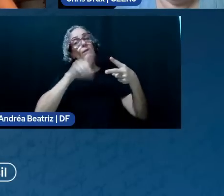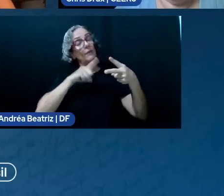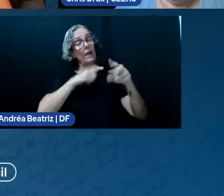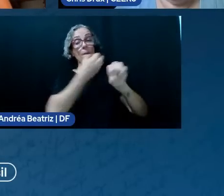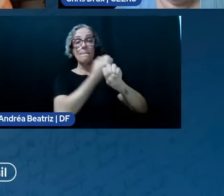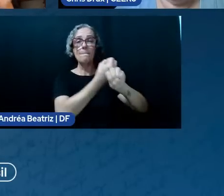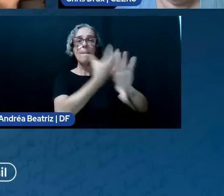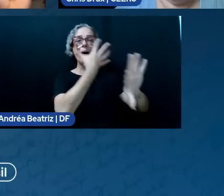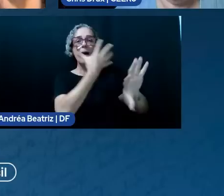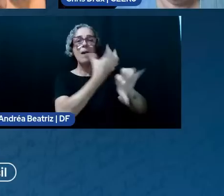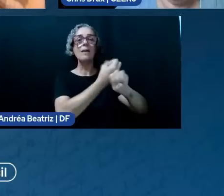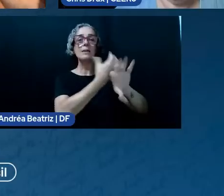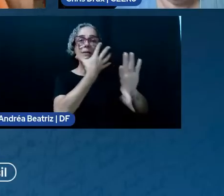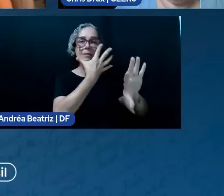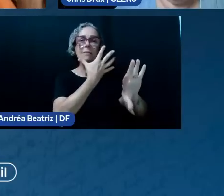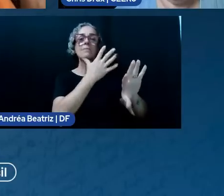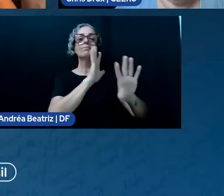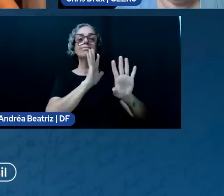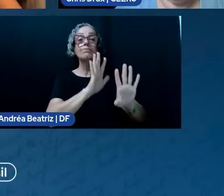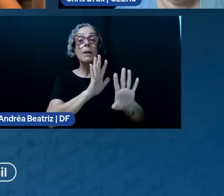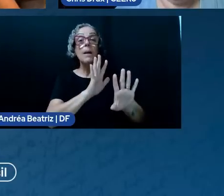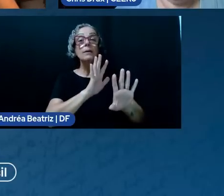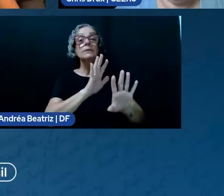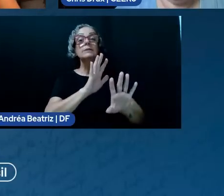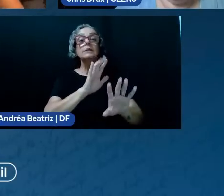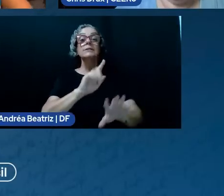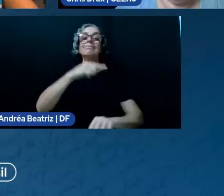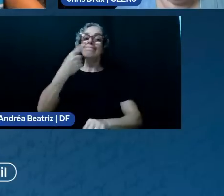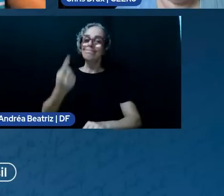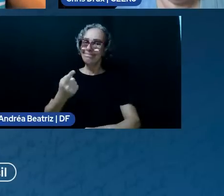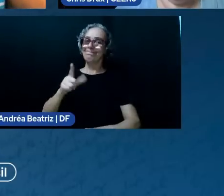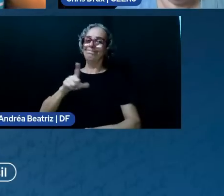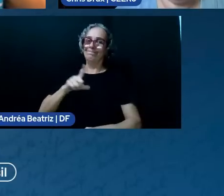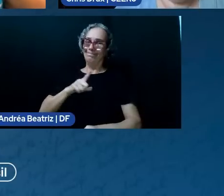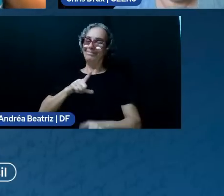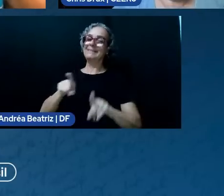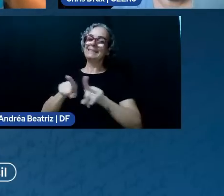fenômenos. Mas o charlatanismo tem